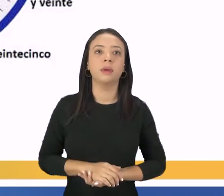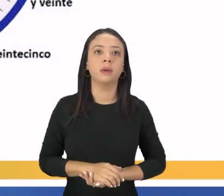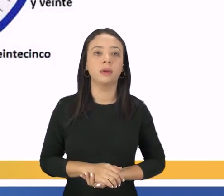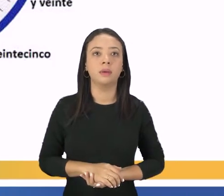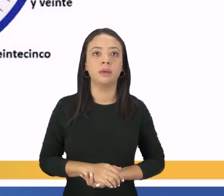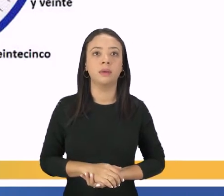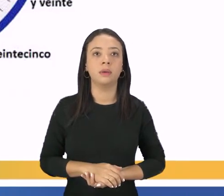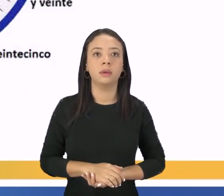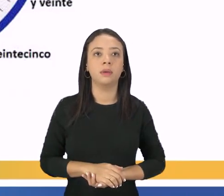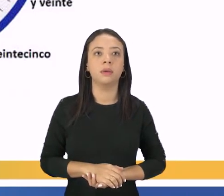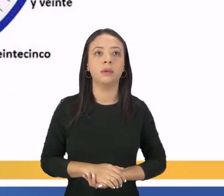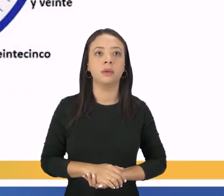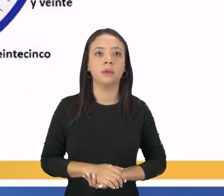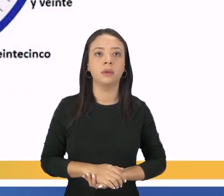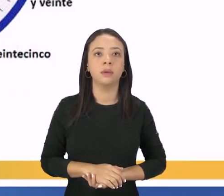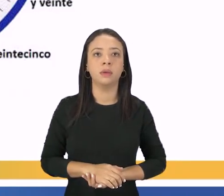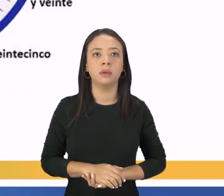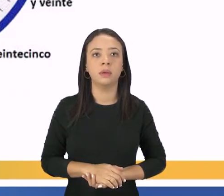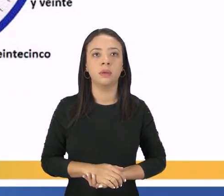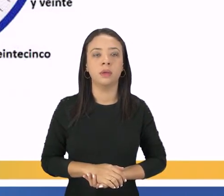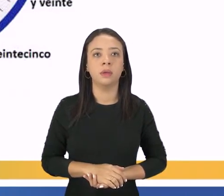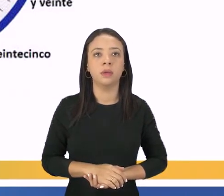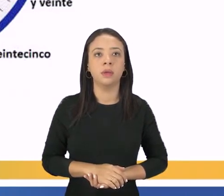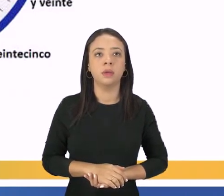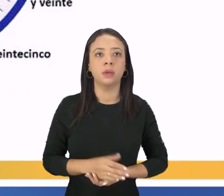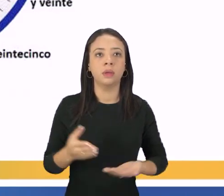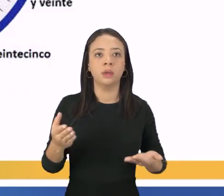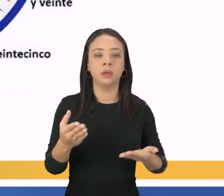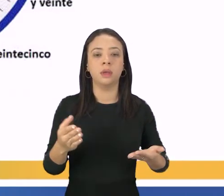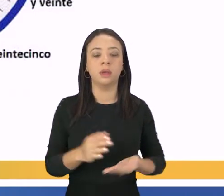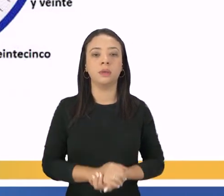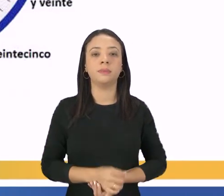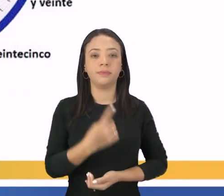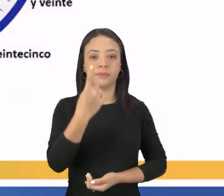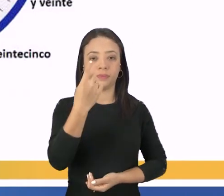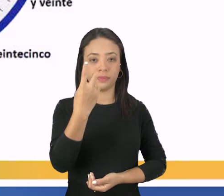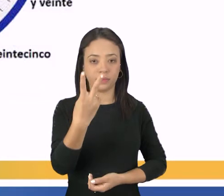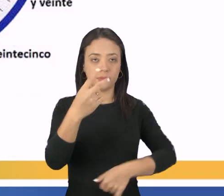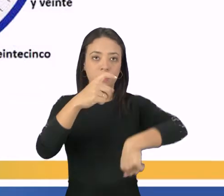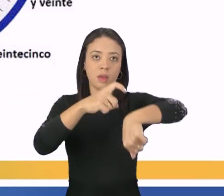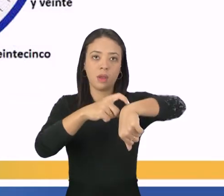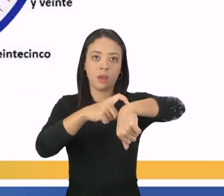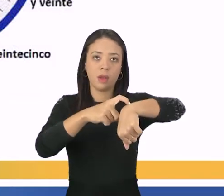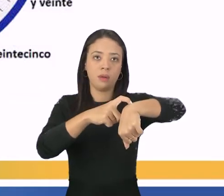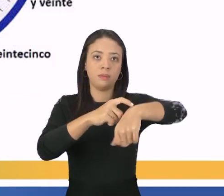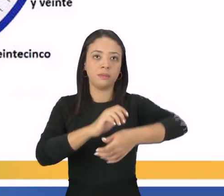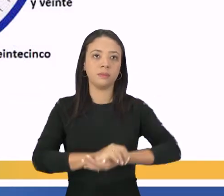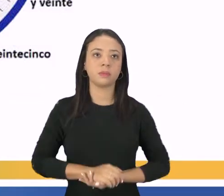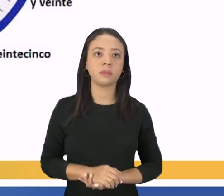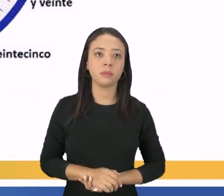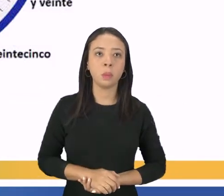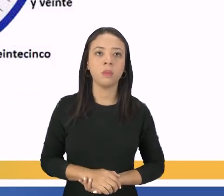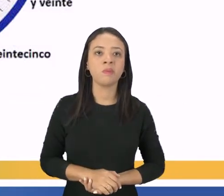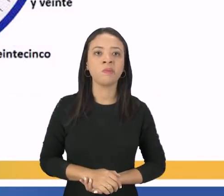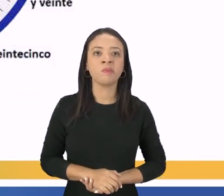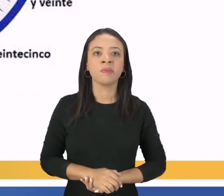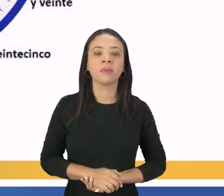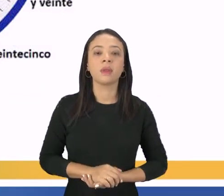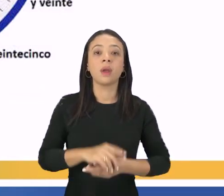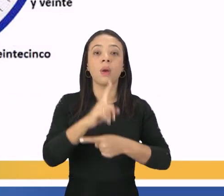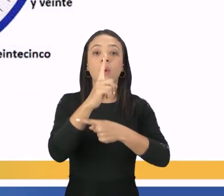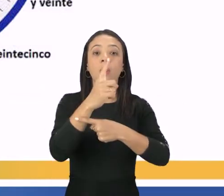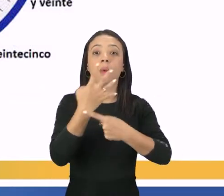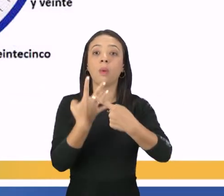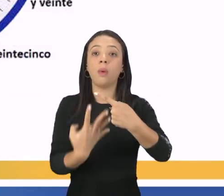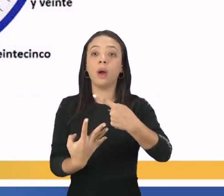Eu digo, são as 12, exemplo, em ponto, em 5, em 10 e quarto. Quarto quer dizer 15, tá,